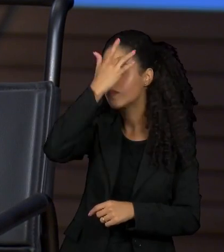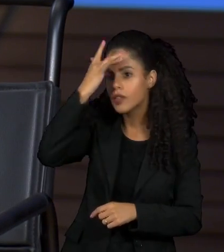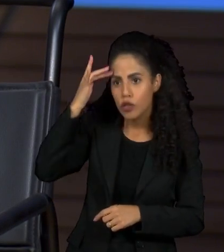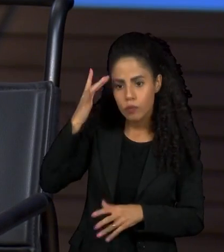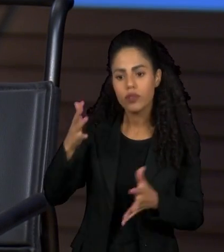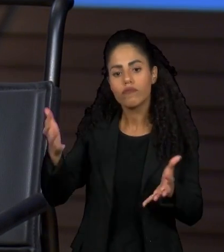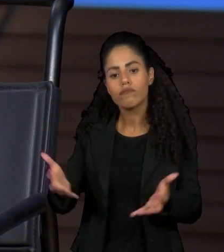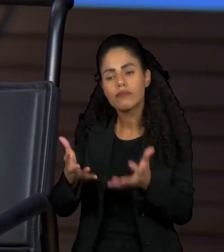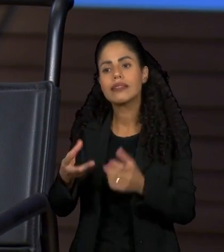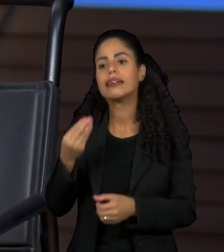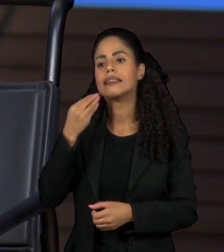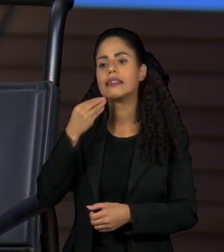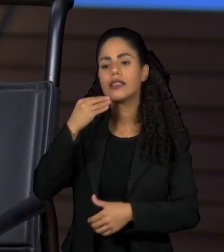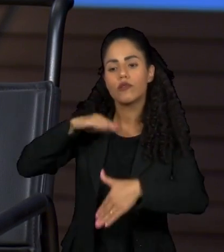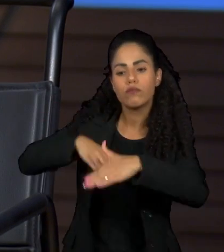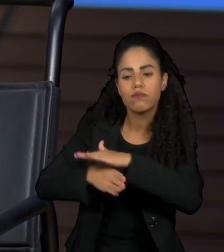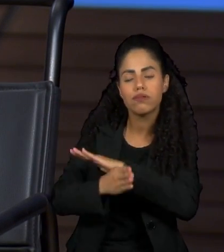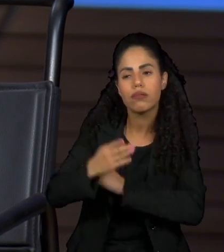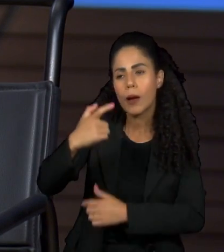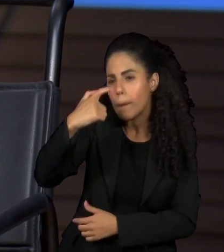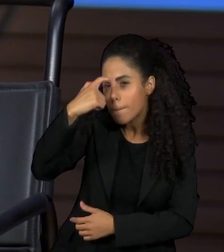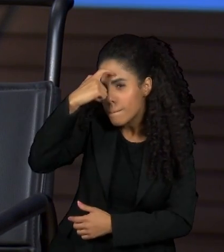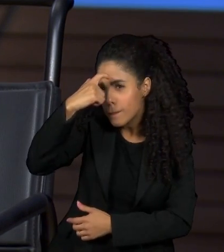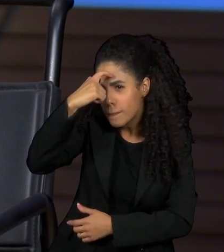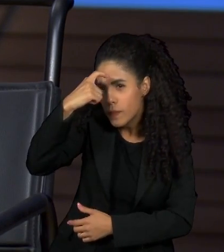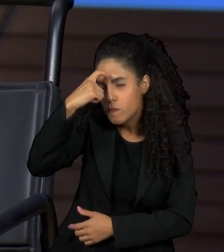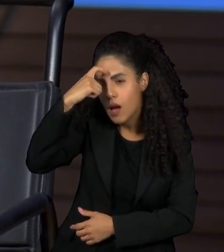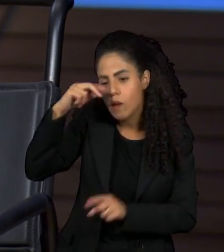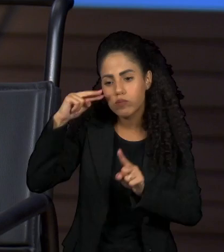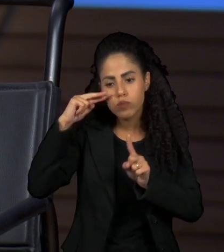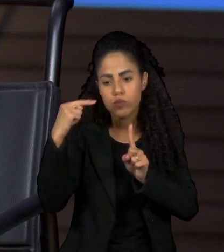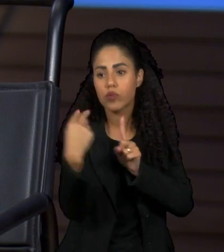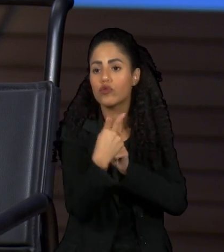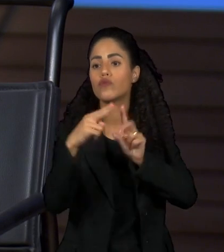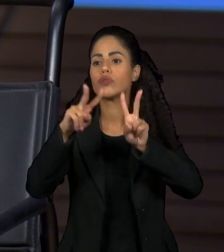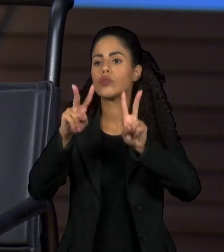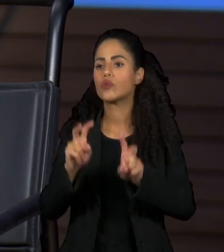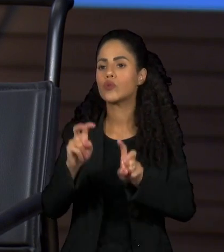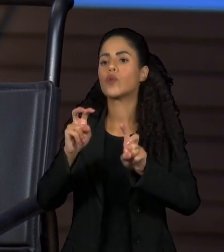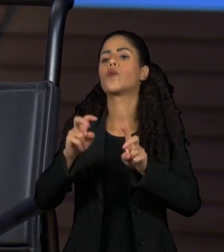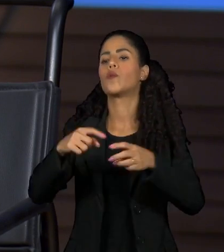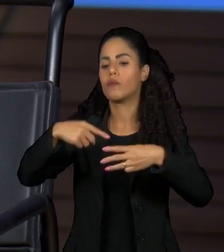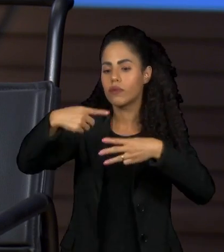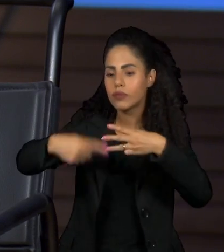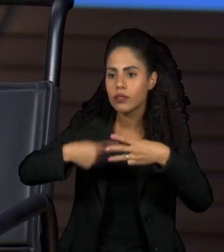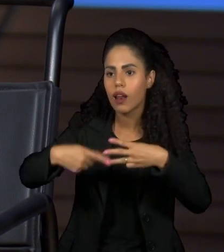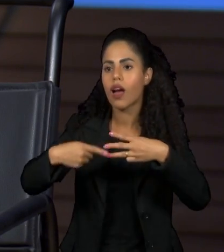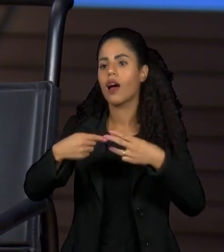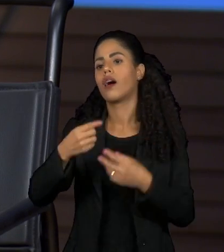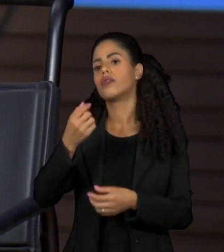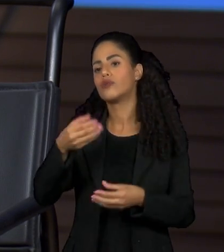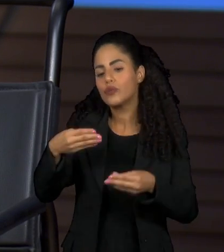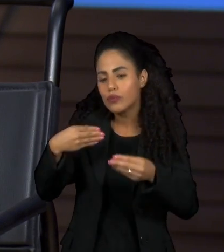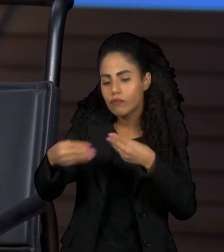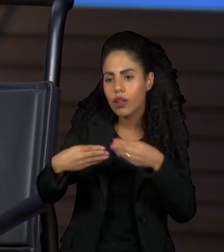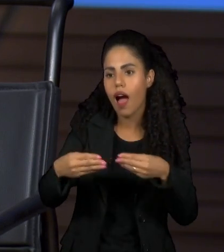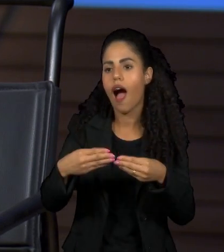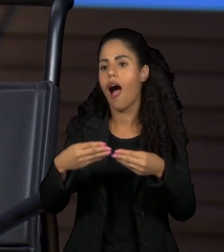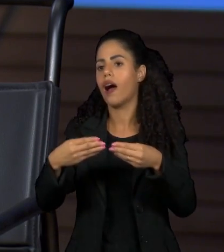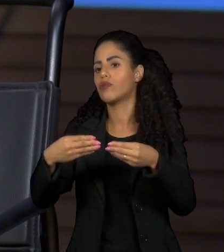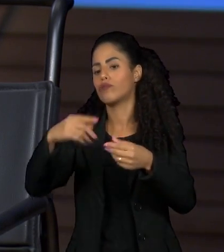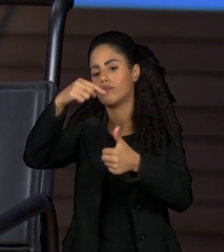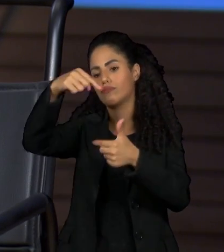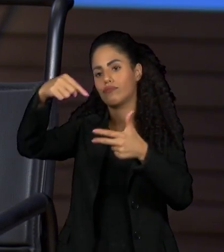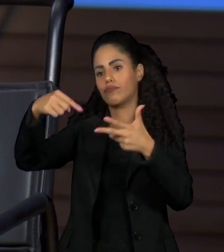mais criando essa consciência e tendo uma visão um pouco maior, né, do que aquilo. Por mais que, independente do motivo,